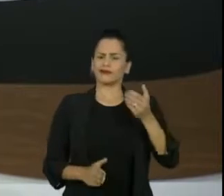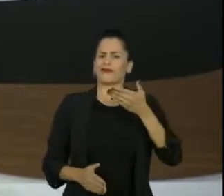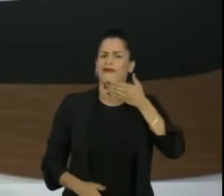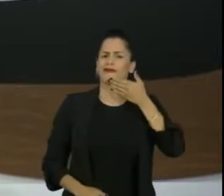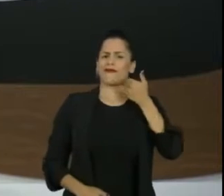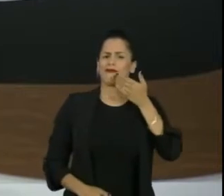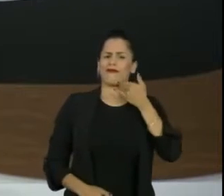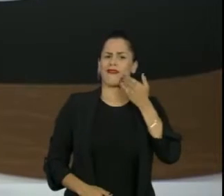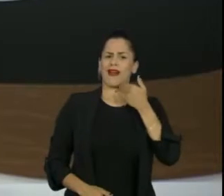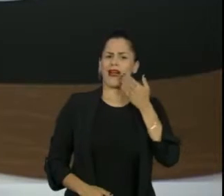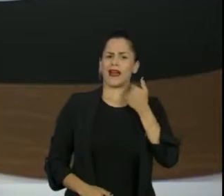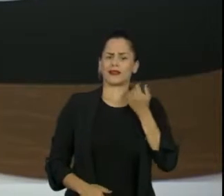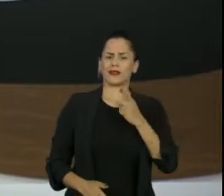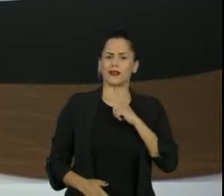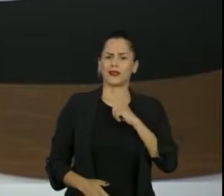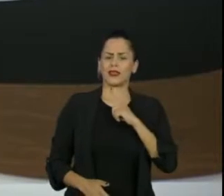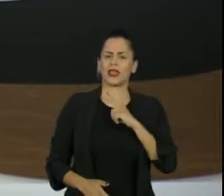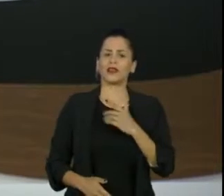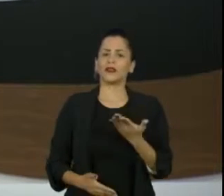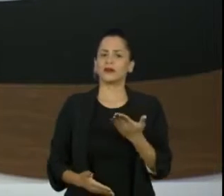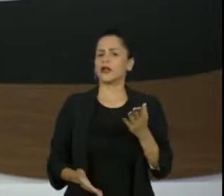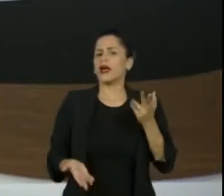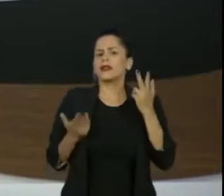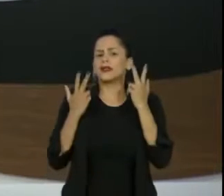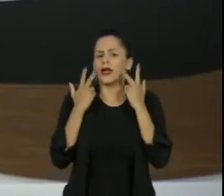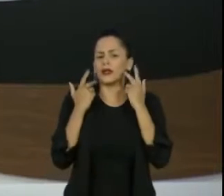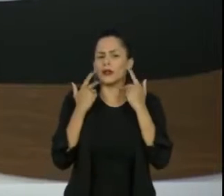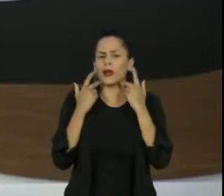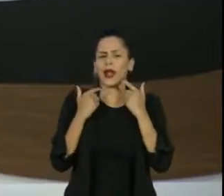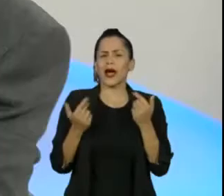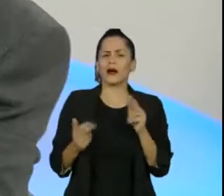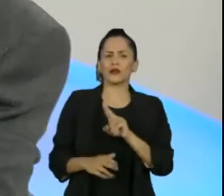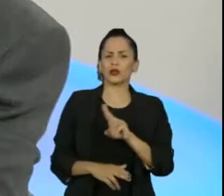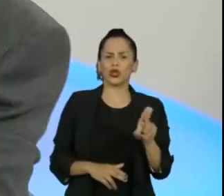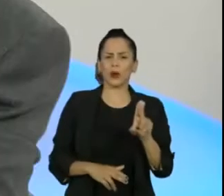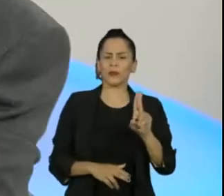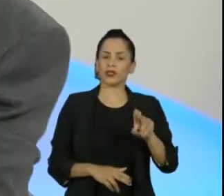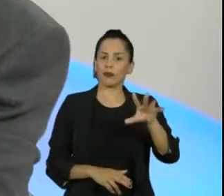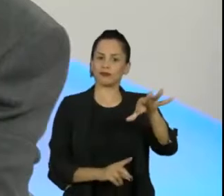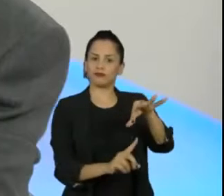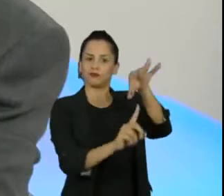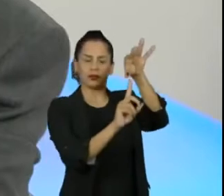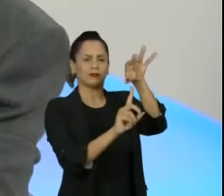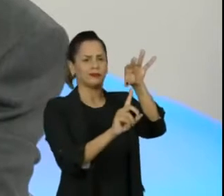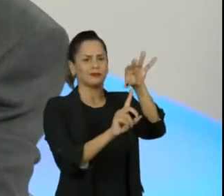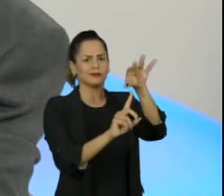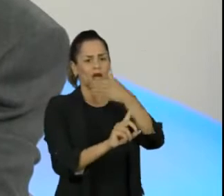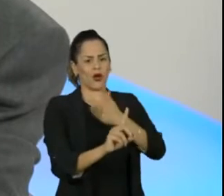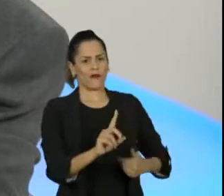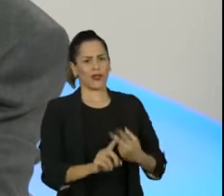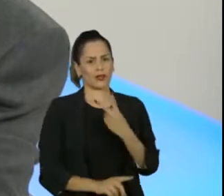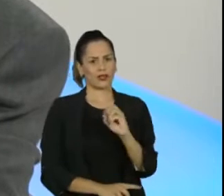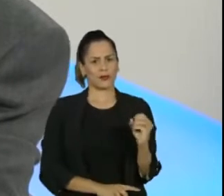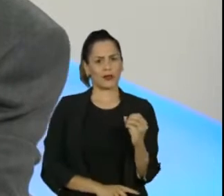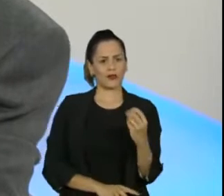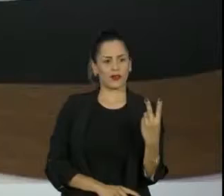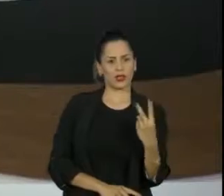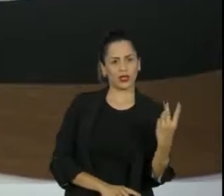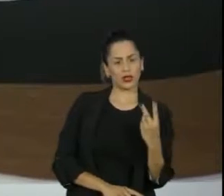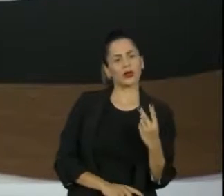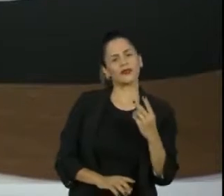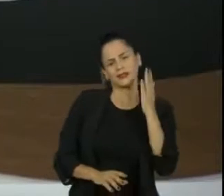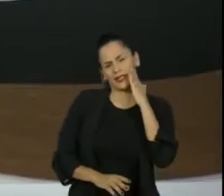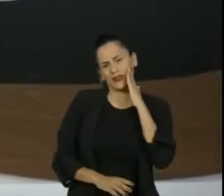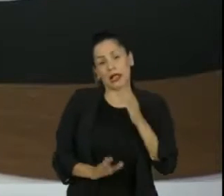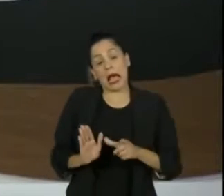e, naturalmente, o seu nome já despontou como favorito para o governo em 2022. Eu sei que o senhor vai me dizer que é muito cedo para